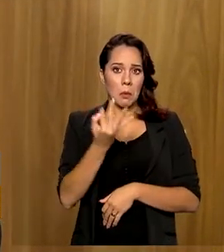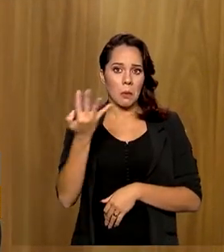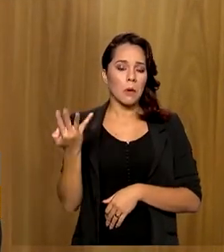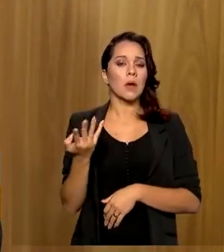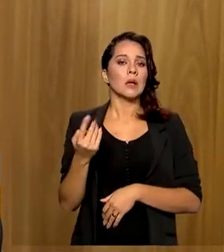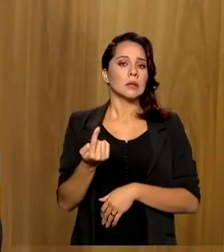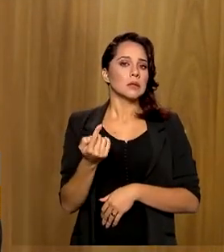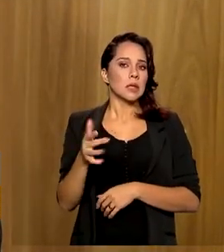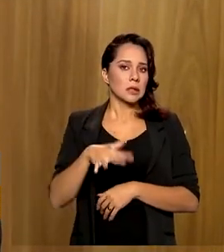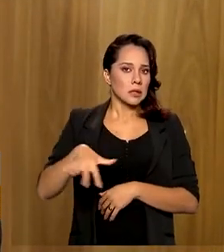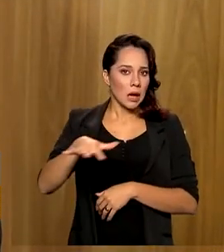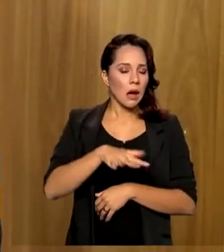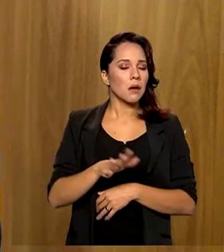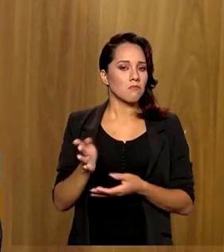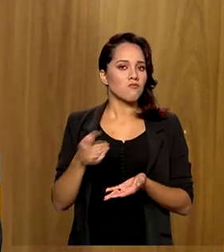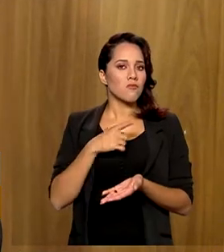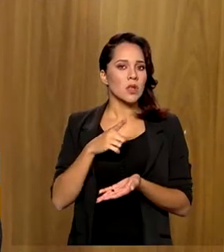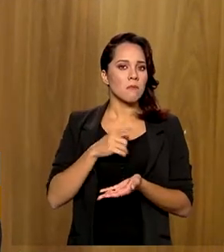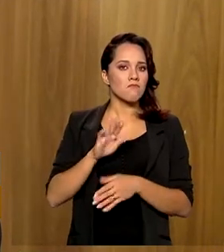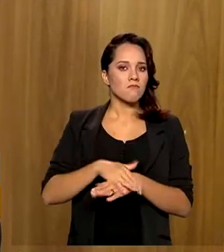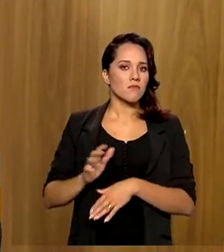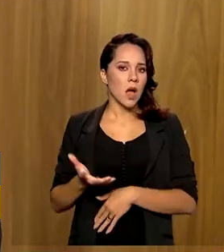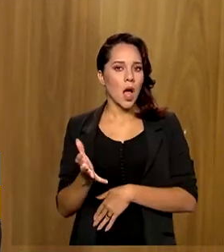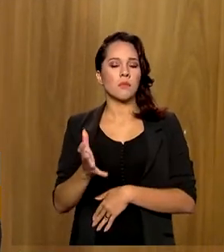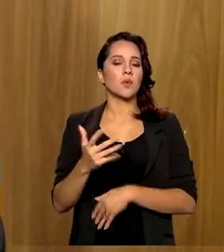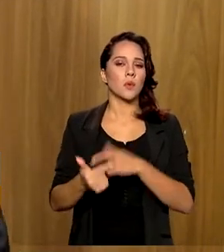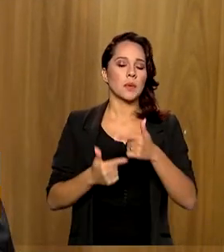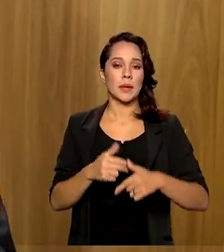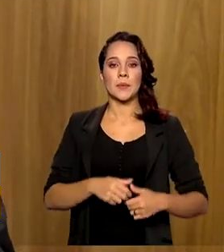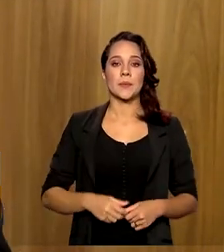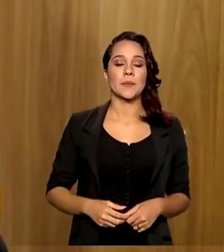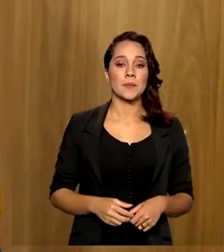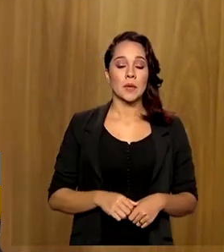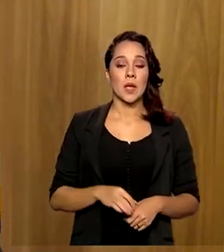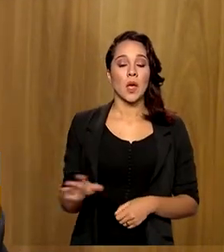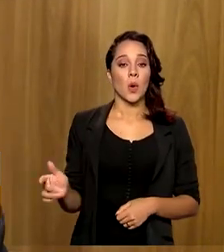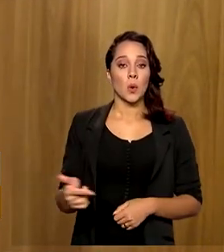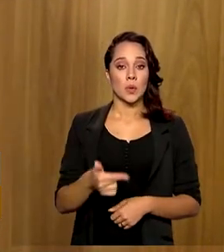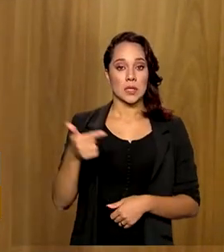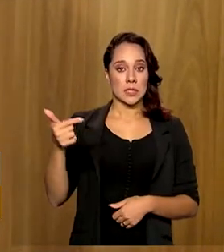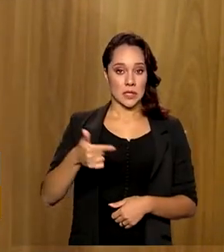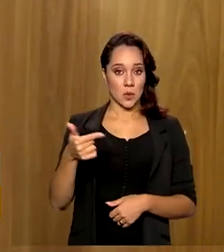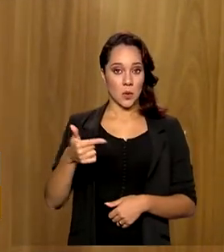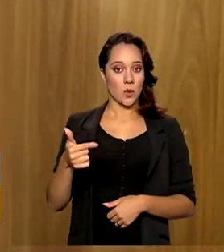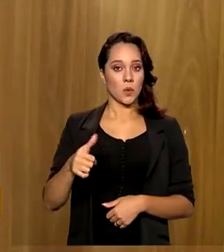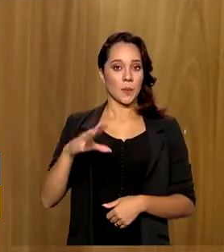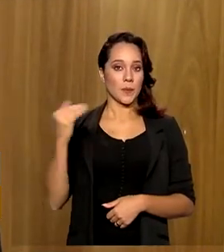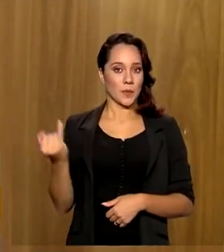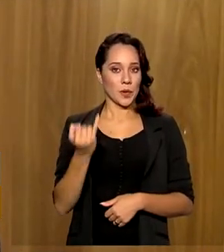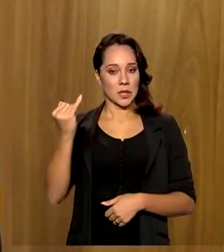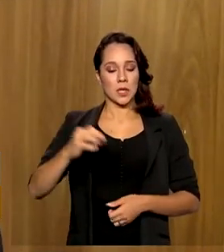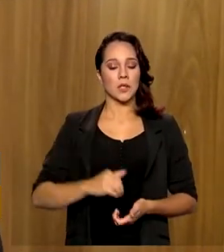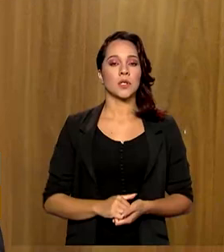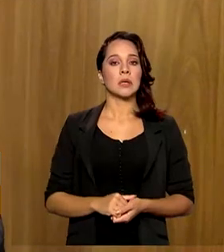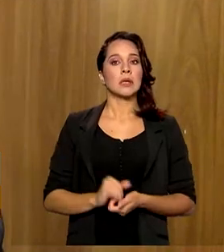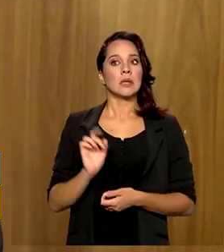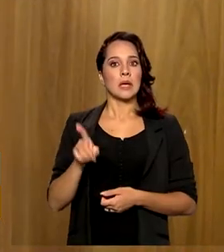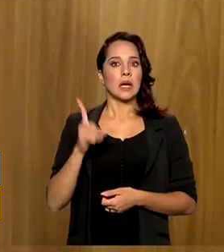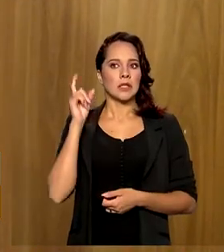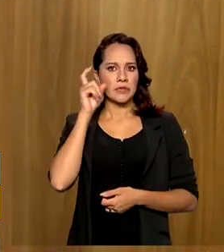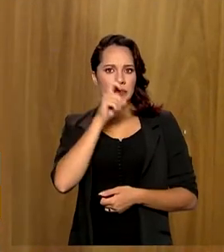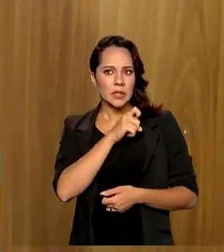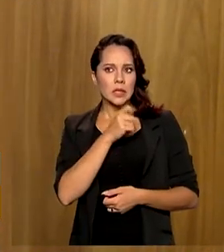nesse nicho que a gente está dando bastante agilidade para o início de operação. O segundo ponto importante e de